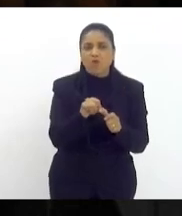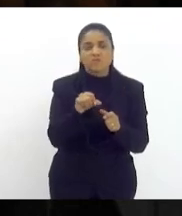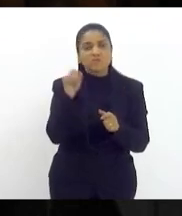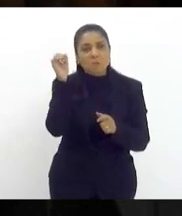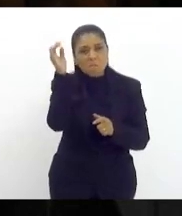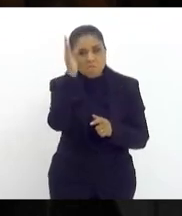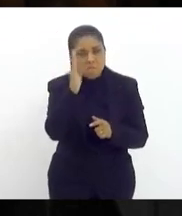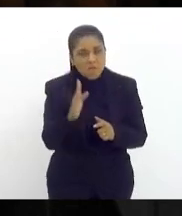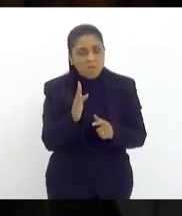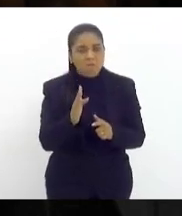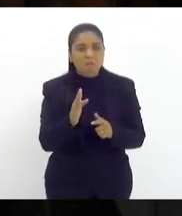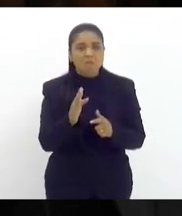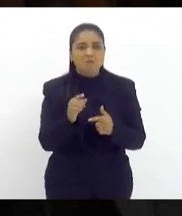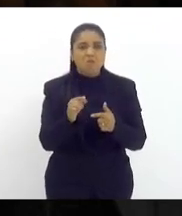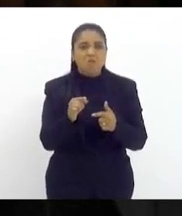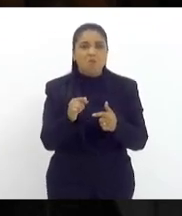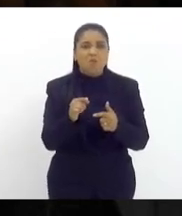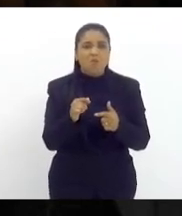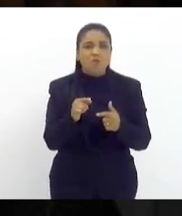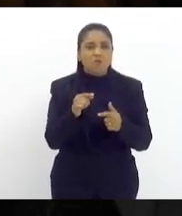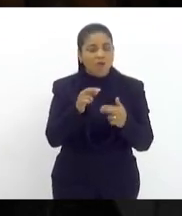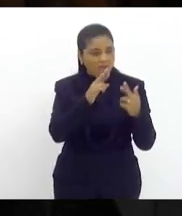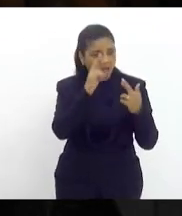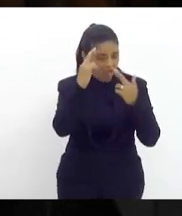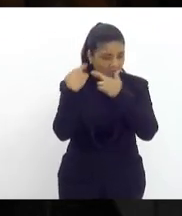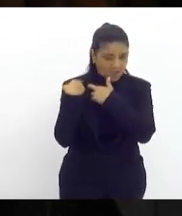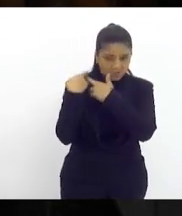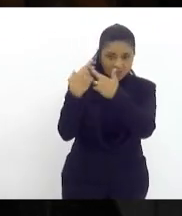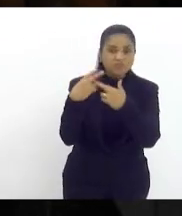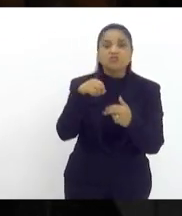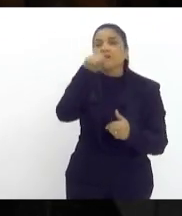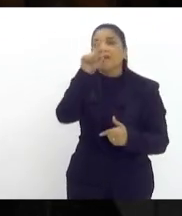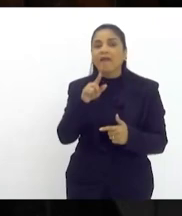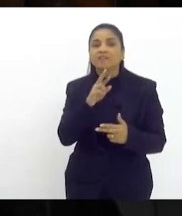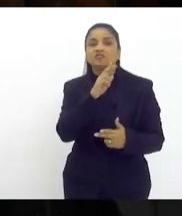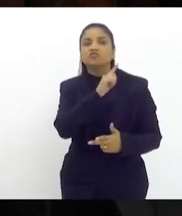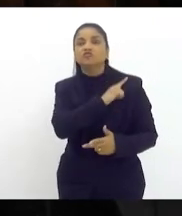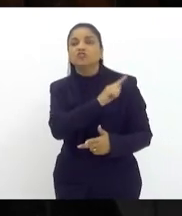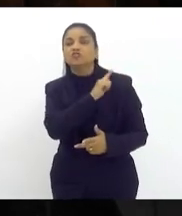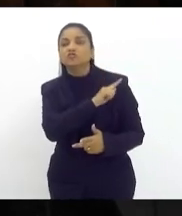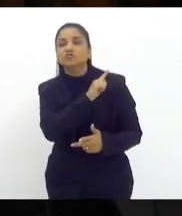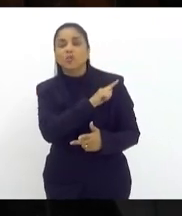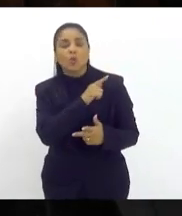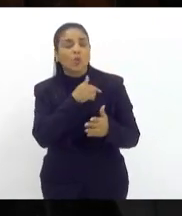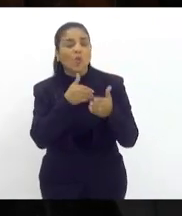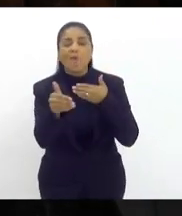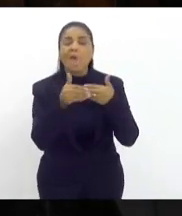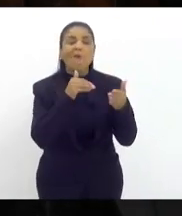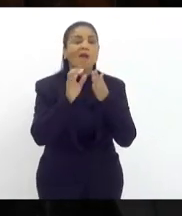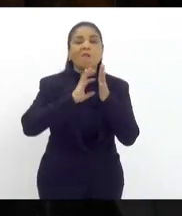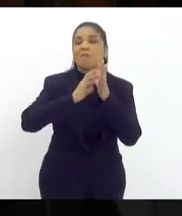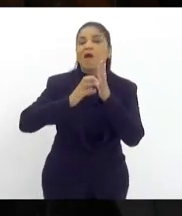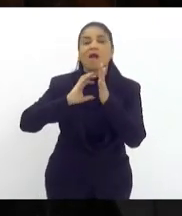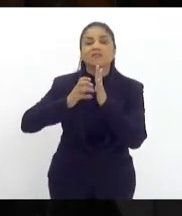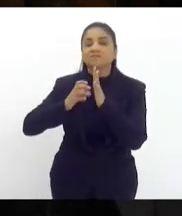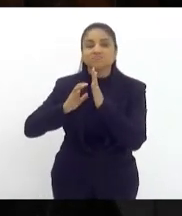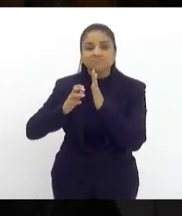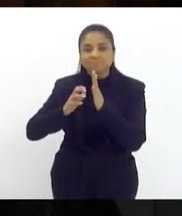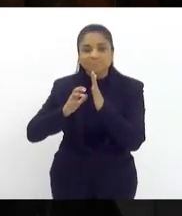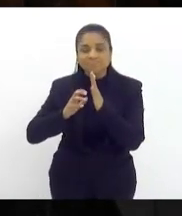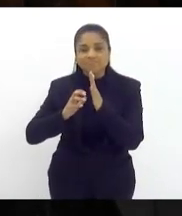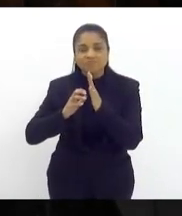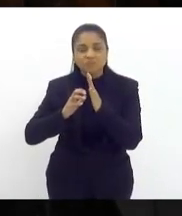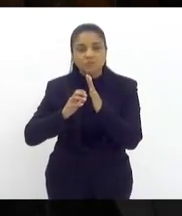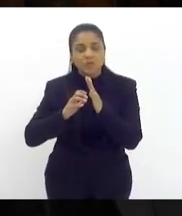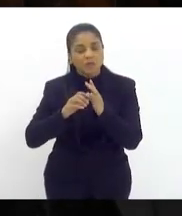vezes a responsabilidade são dos gestores sejam de que partido forem e não